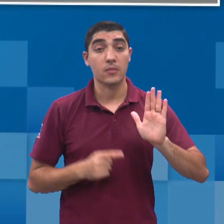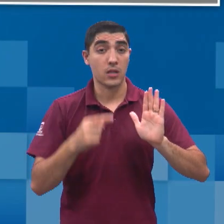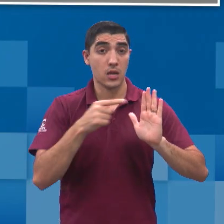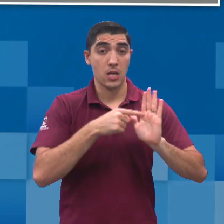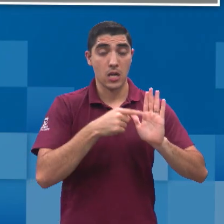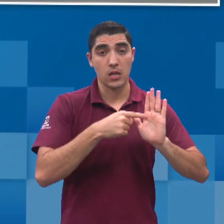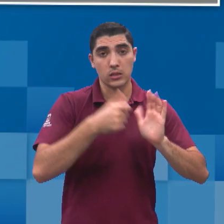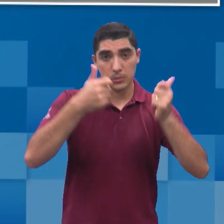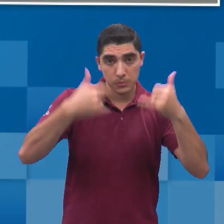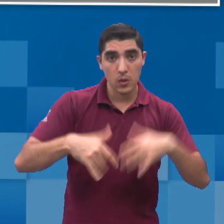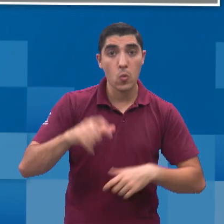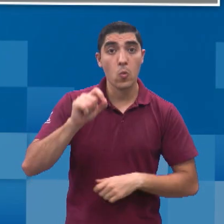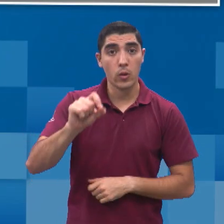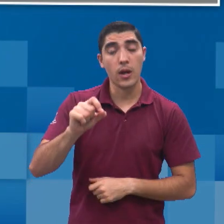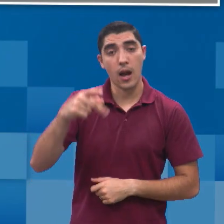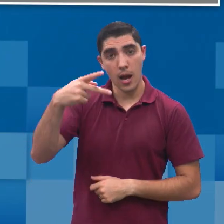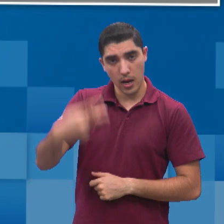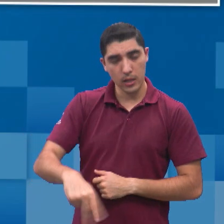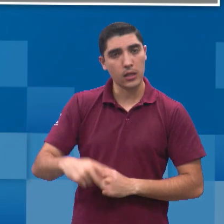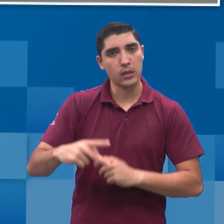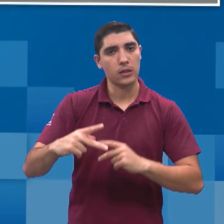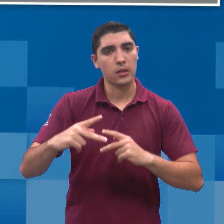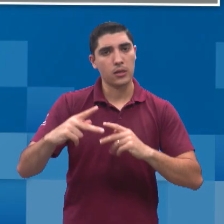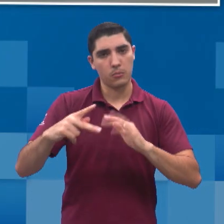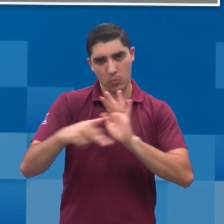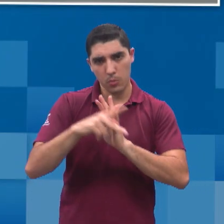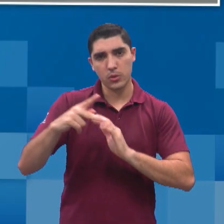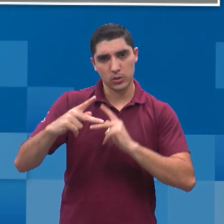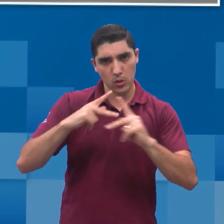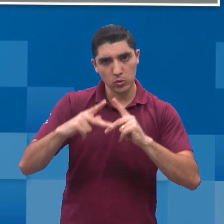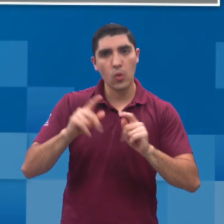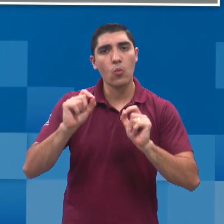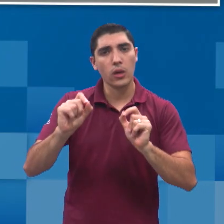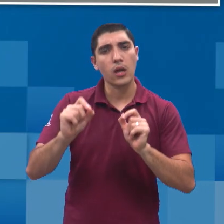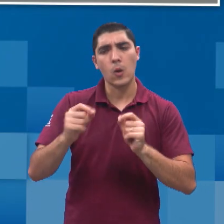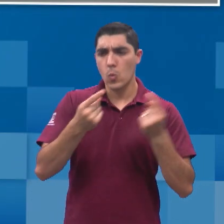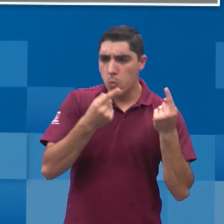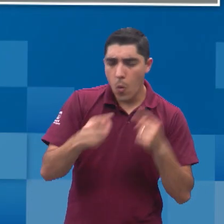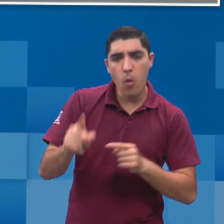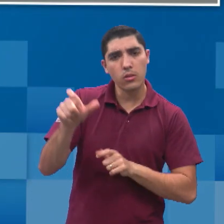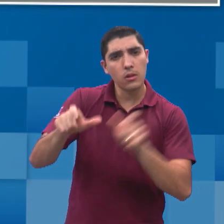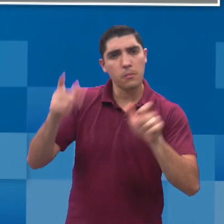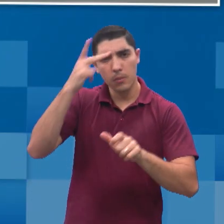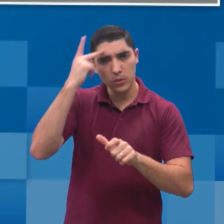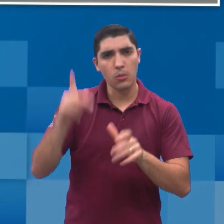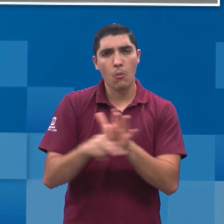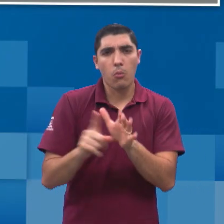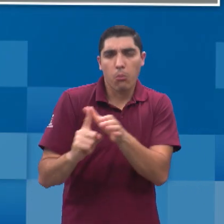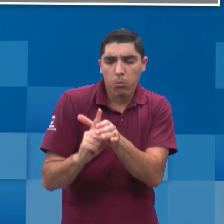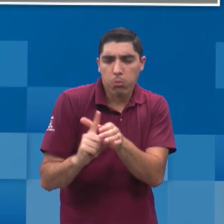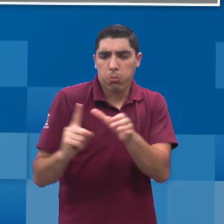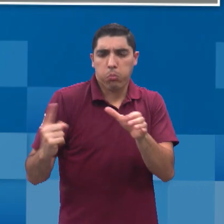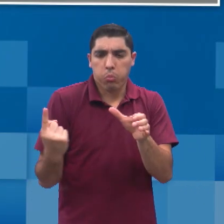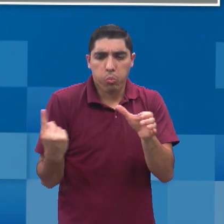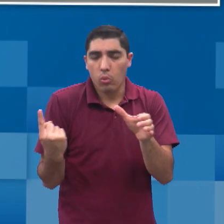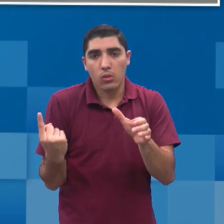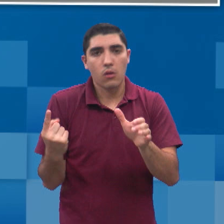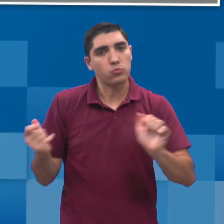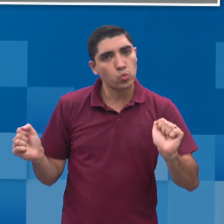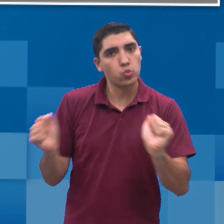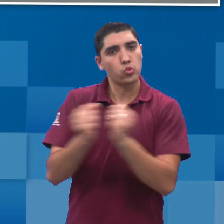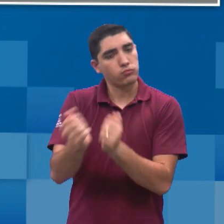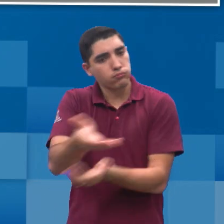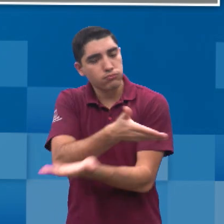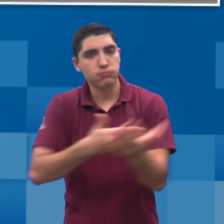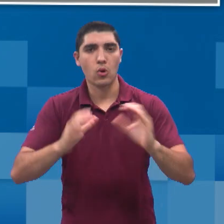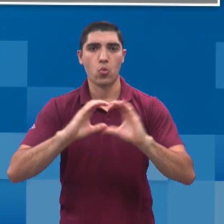a política municipal de combate ao isolamento social e promoção da convivência comunitária no